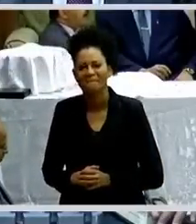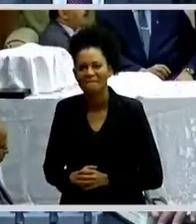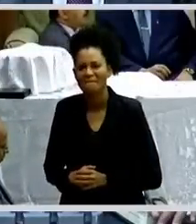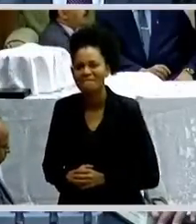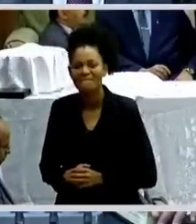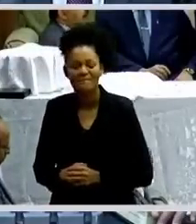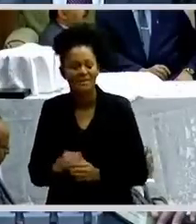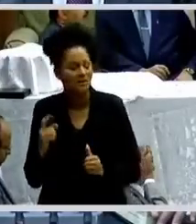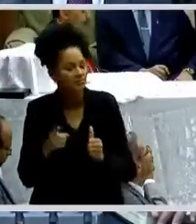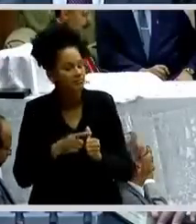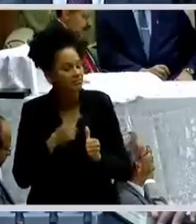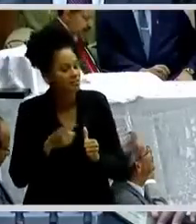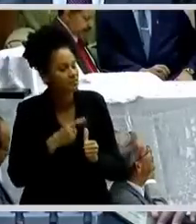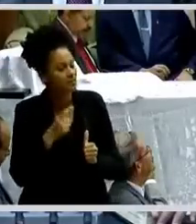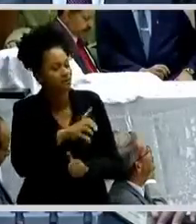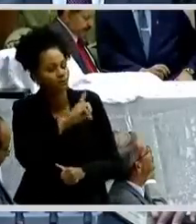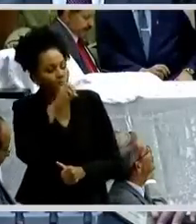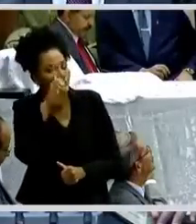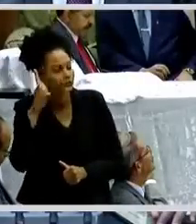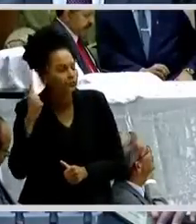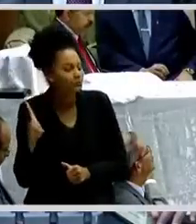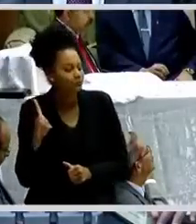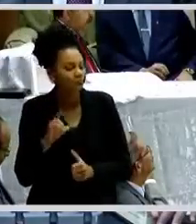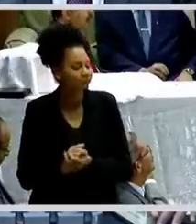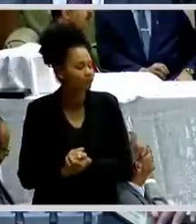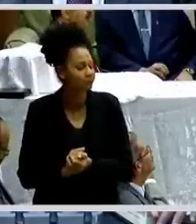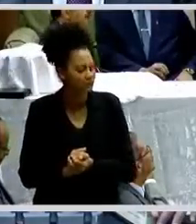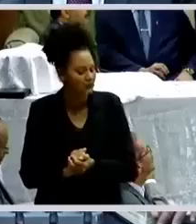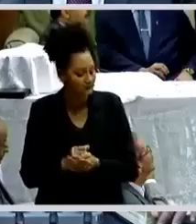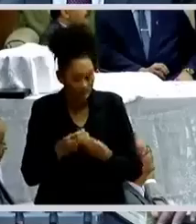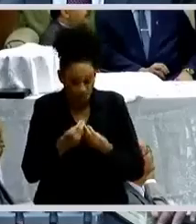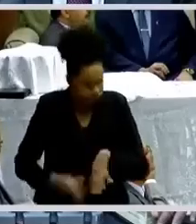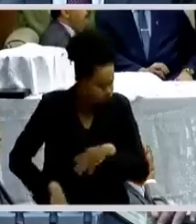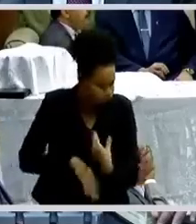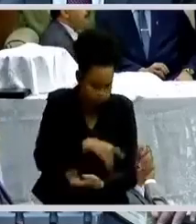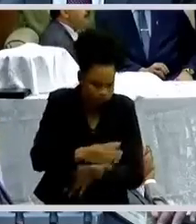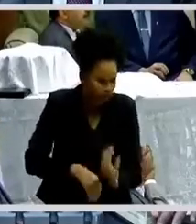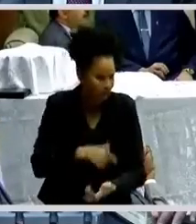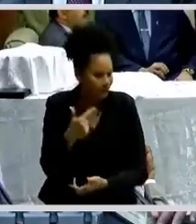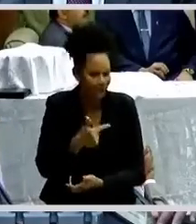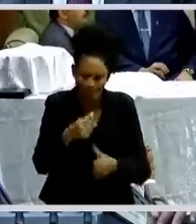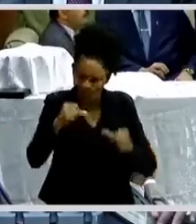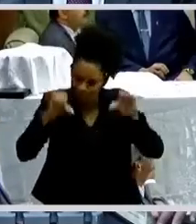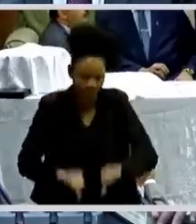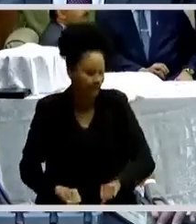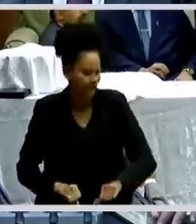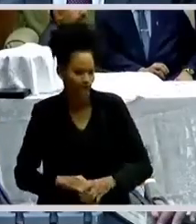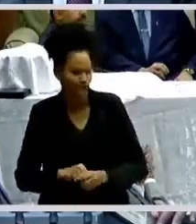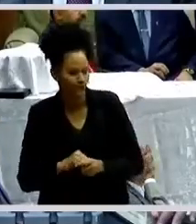O primeiro dia foi desastroso, o segundo foi pior.